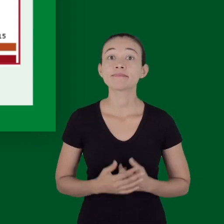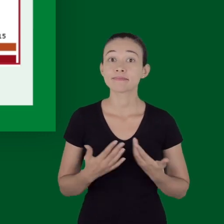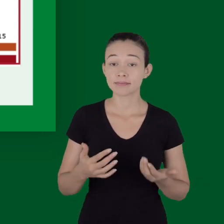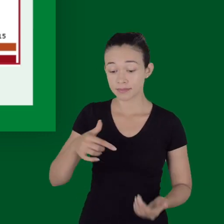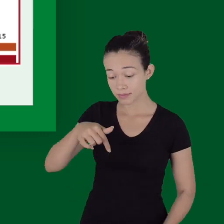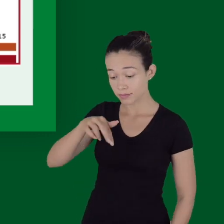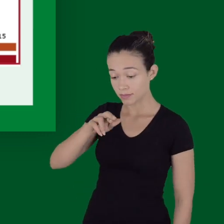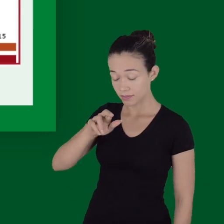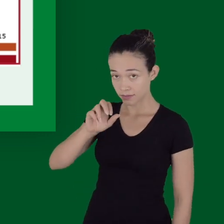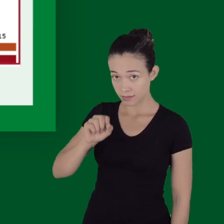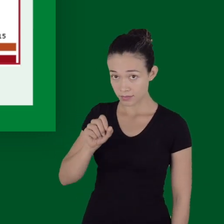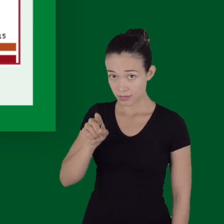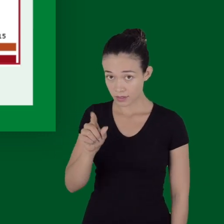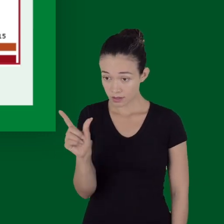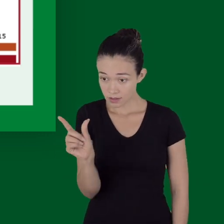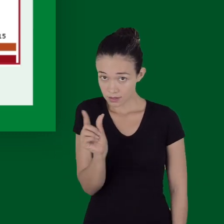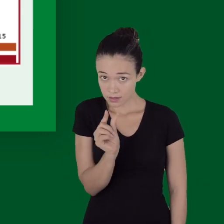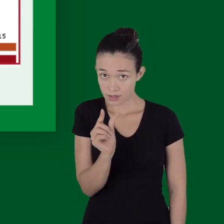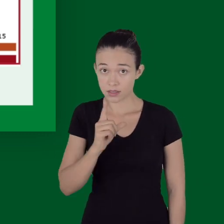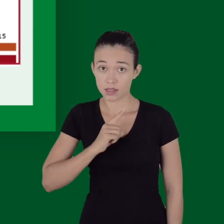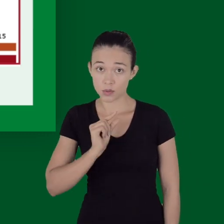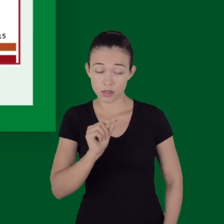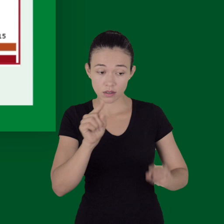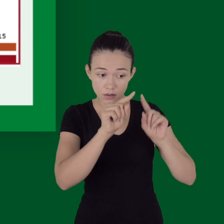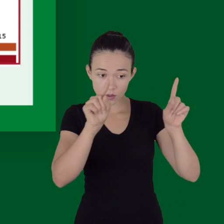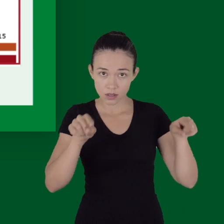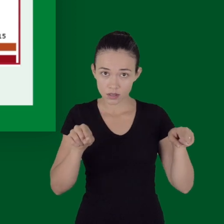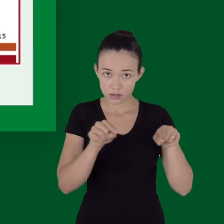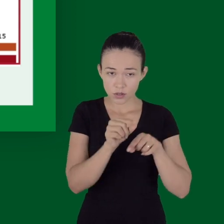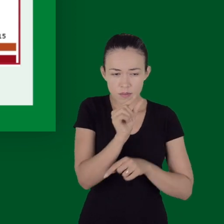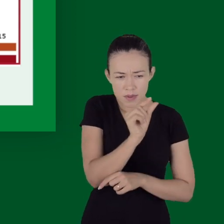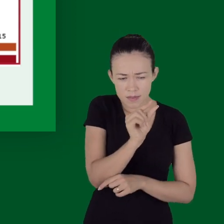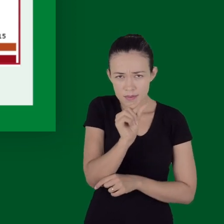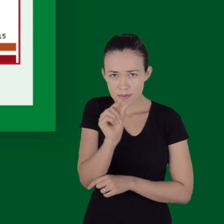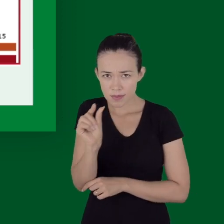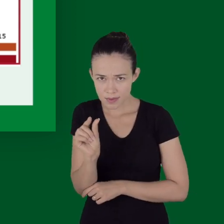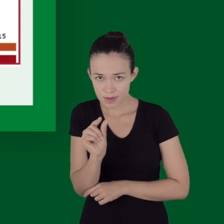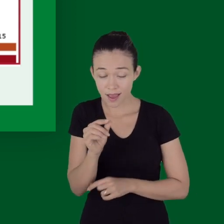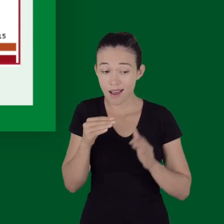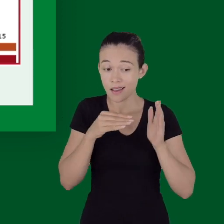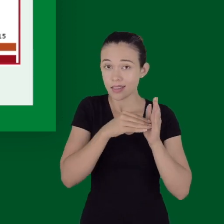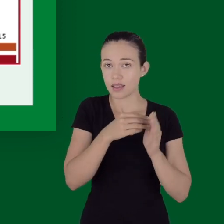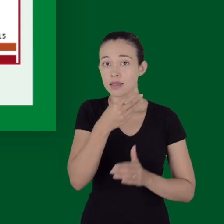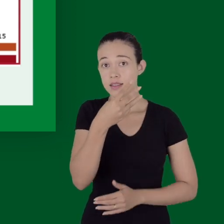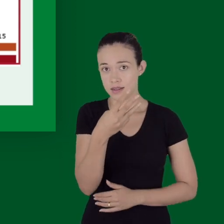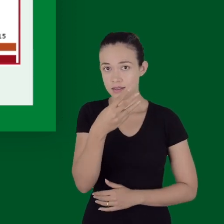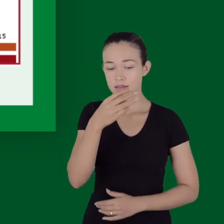QRS é estreito, a gente consegue ver que ele vai ter até 3 quadradinhos, que é 0,12 milissegundos.